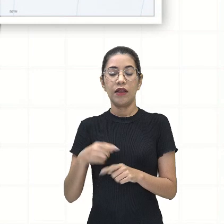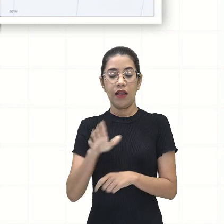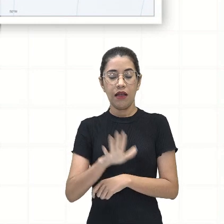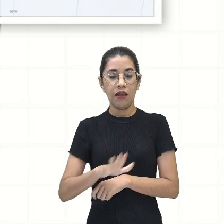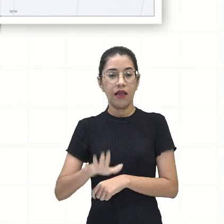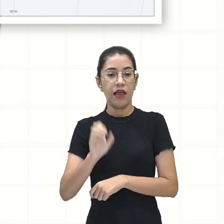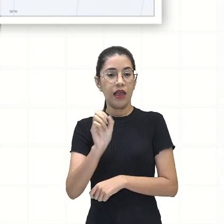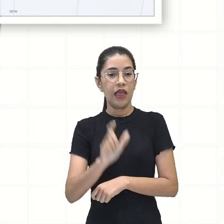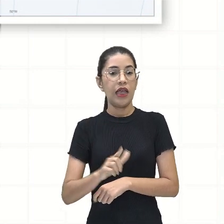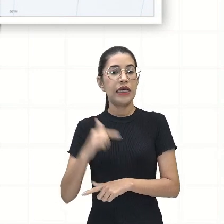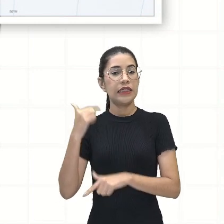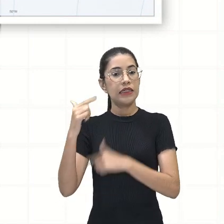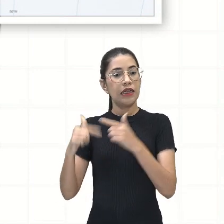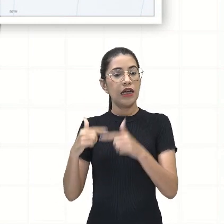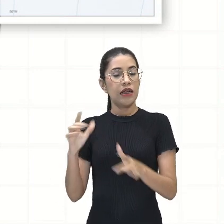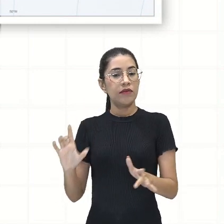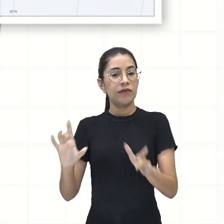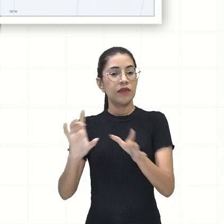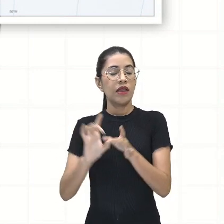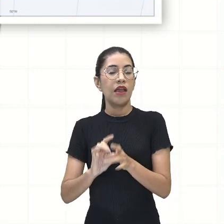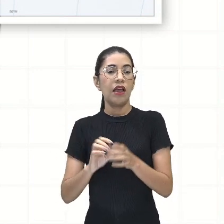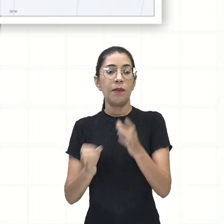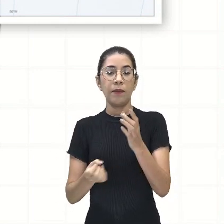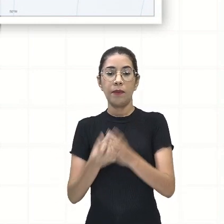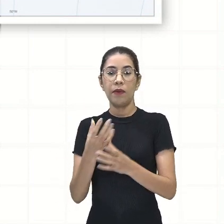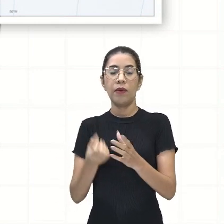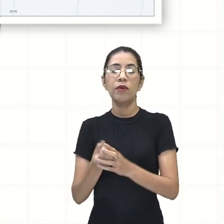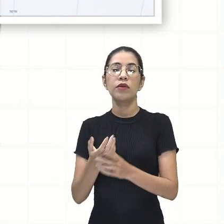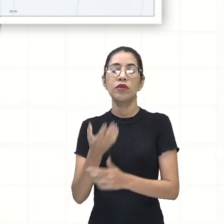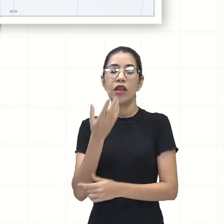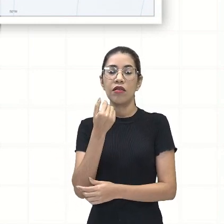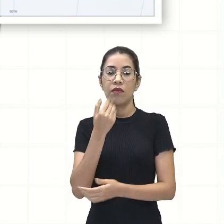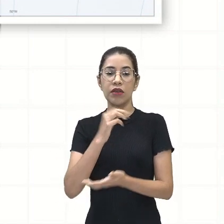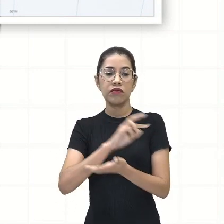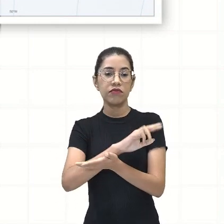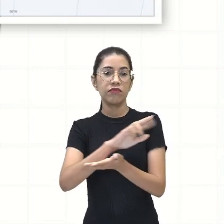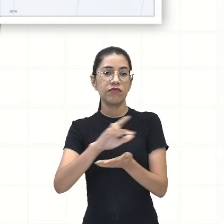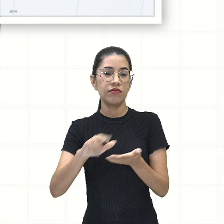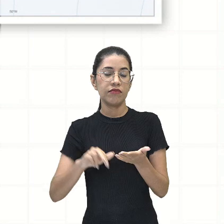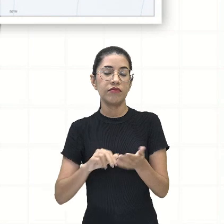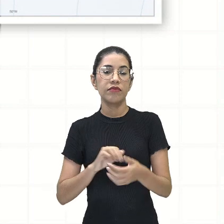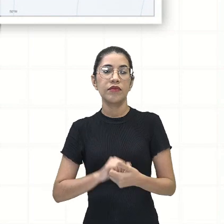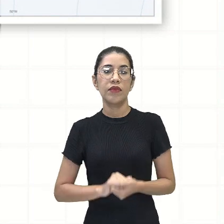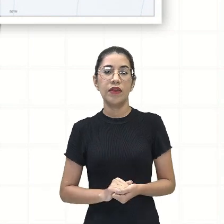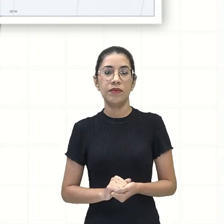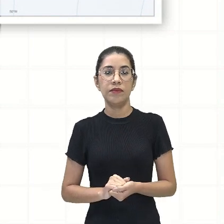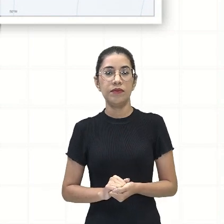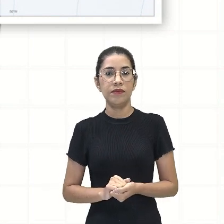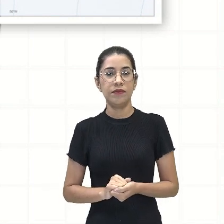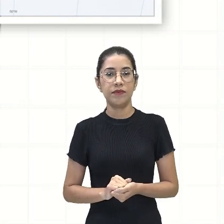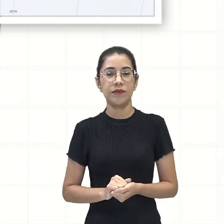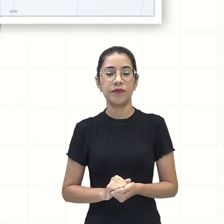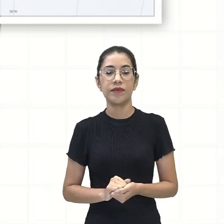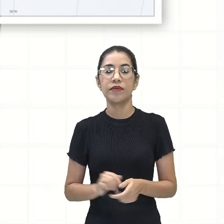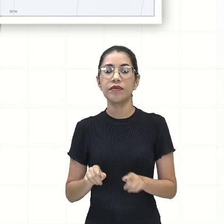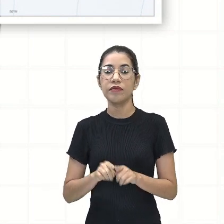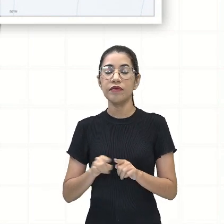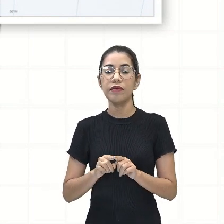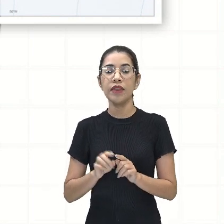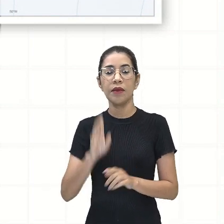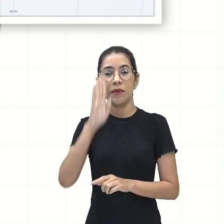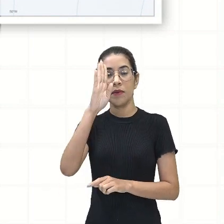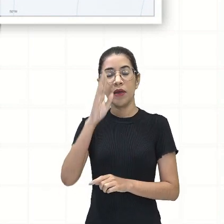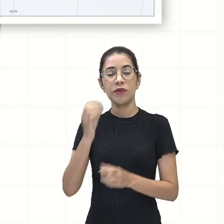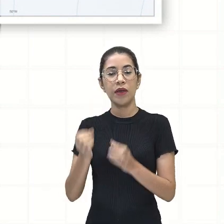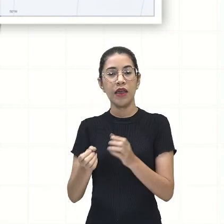ela é tradicionalmente atrelada à produção de alimentos, e também, especialmente por meio da